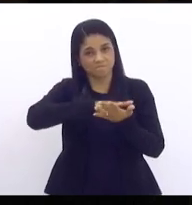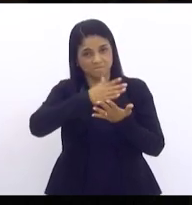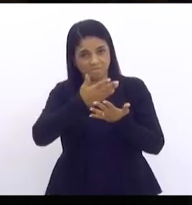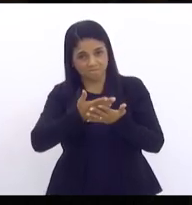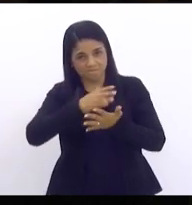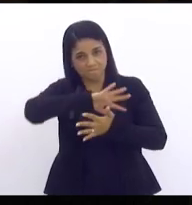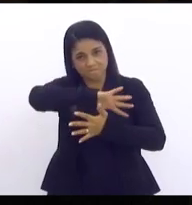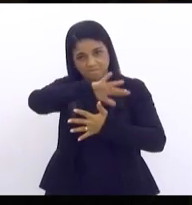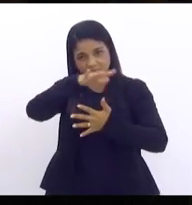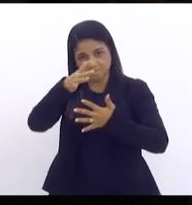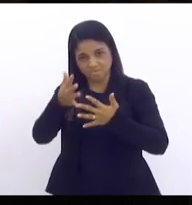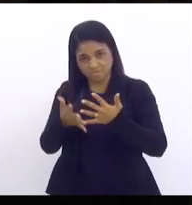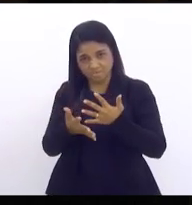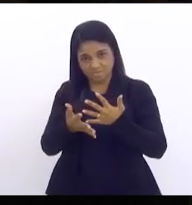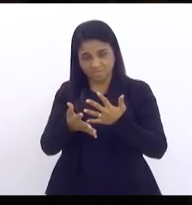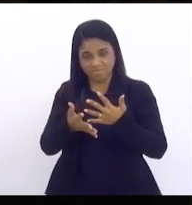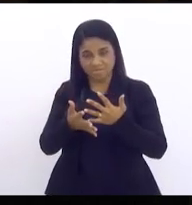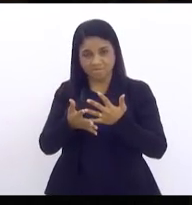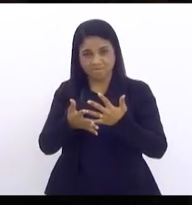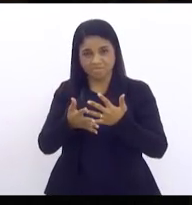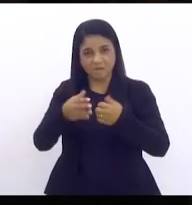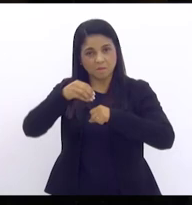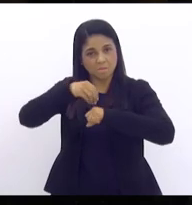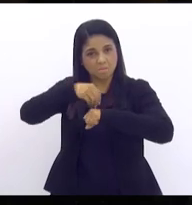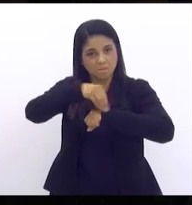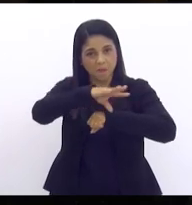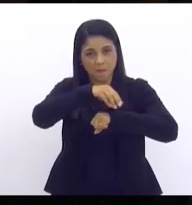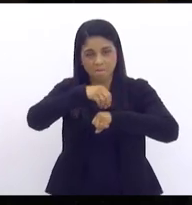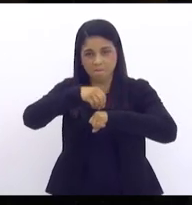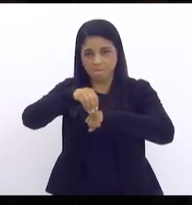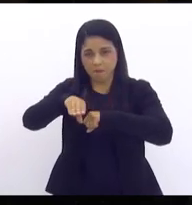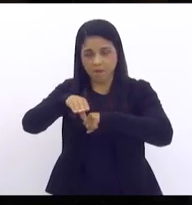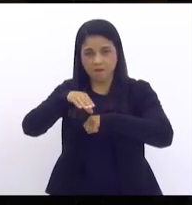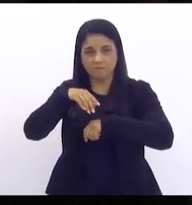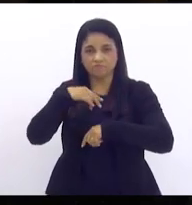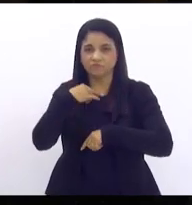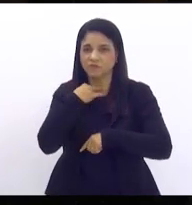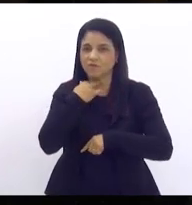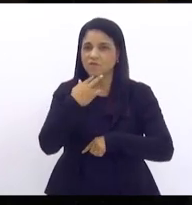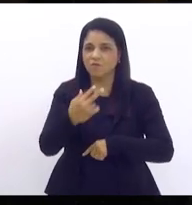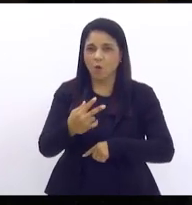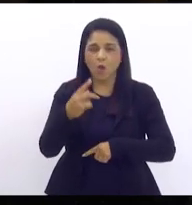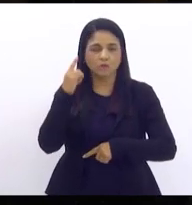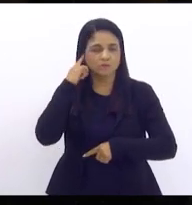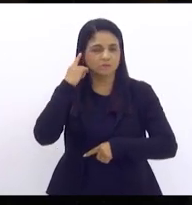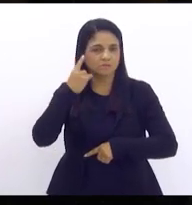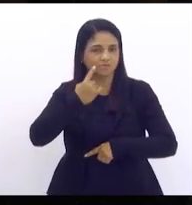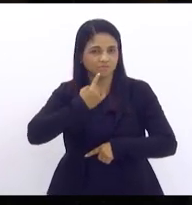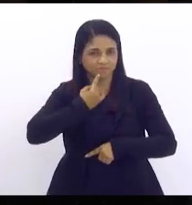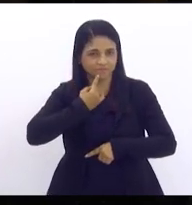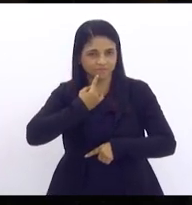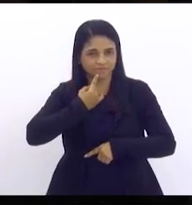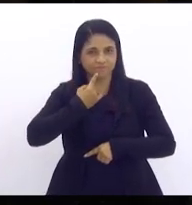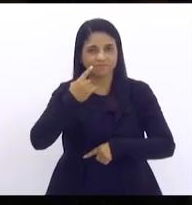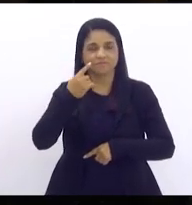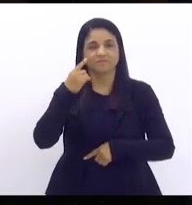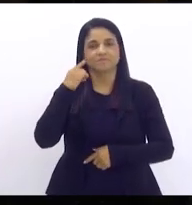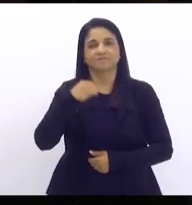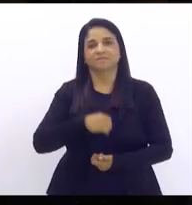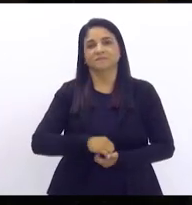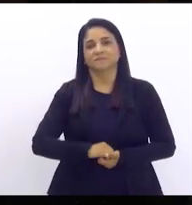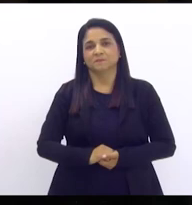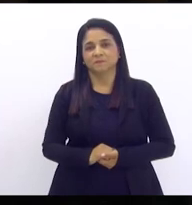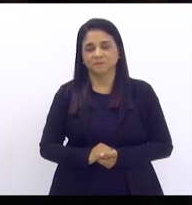da língua de Libras, que leva a nossa voz aos deficientes